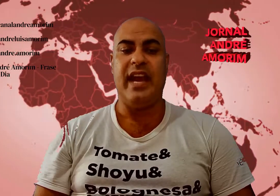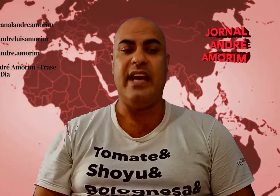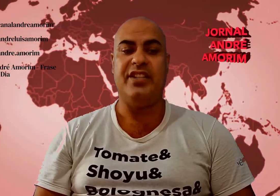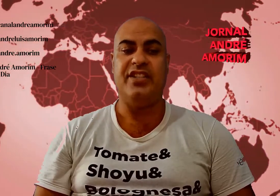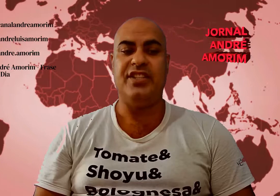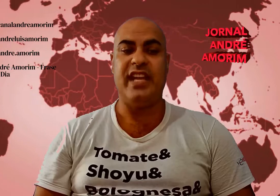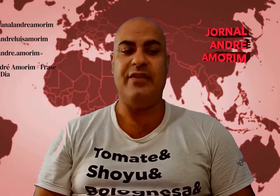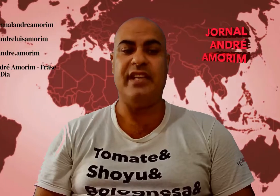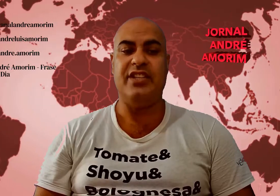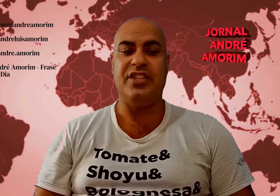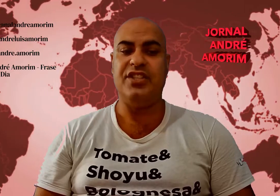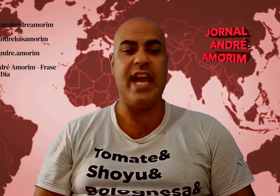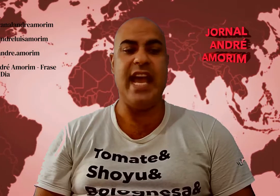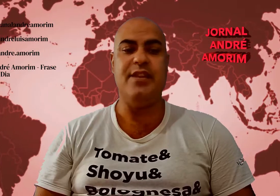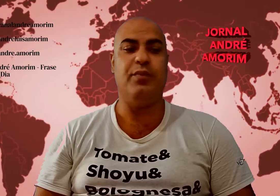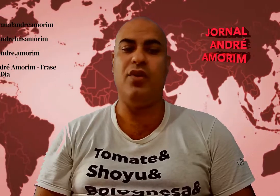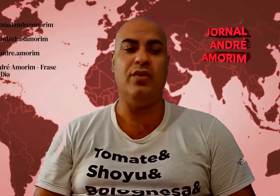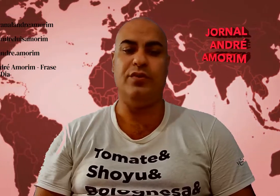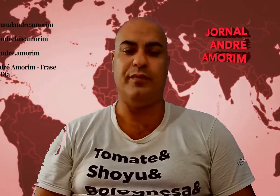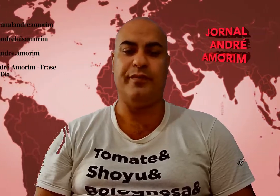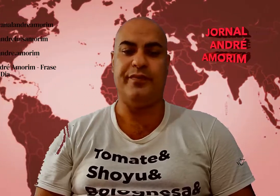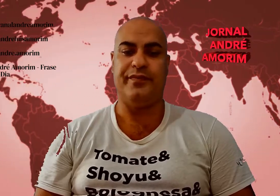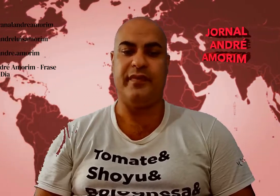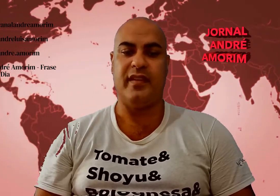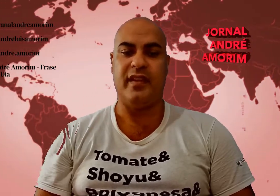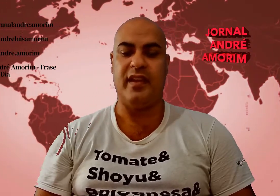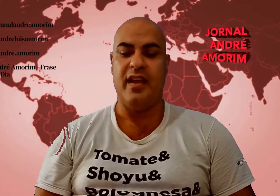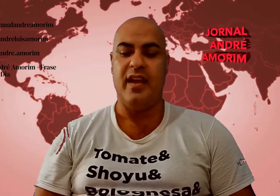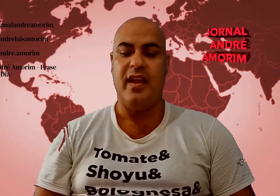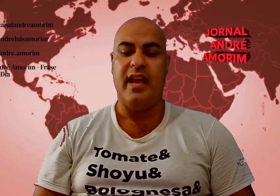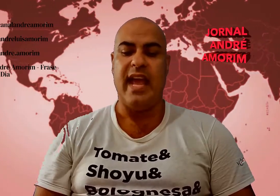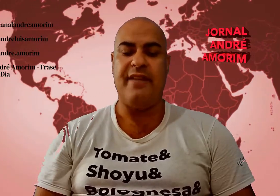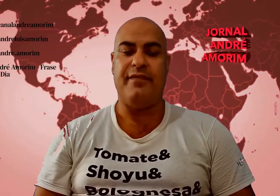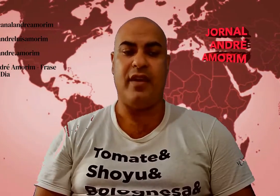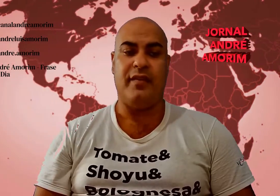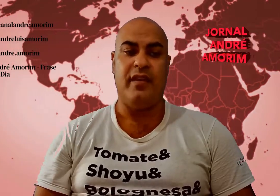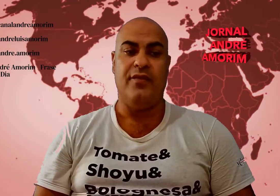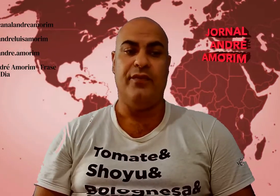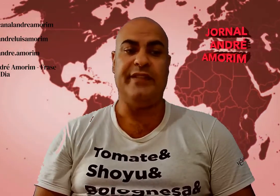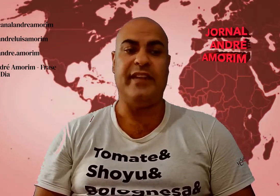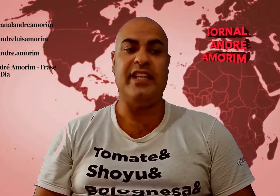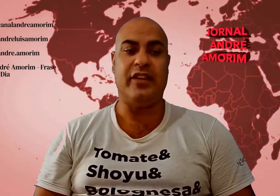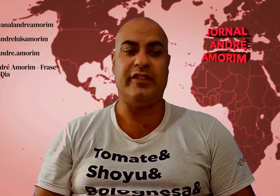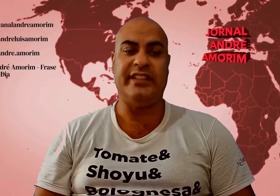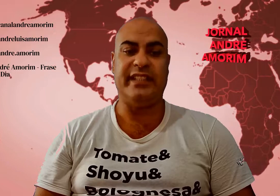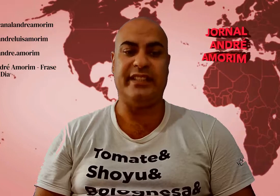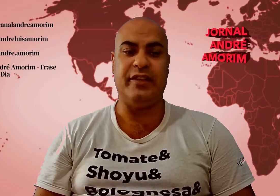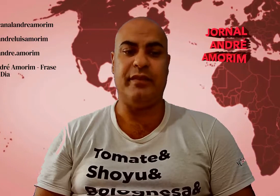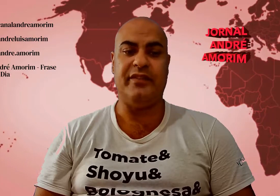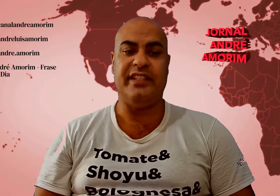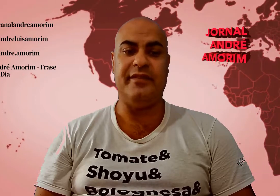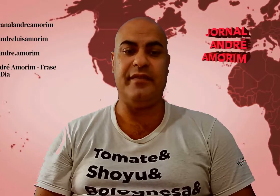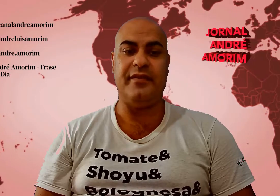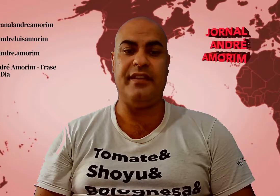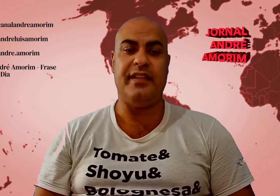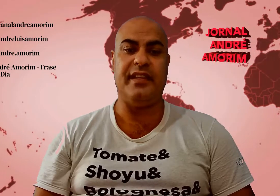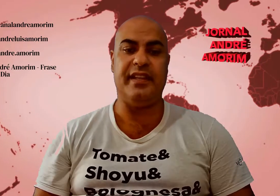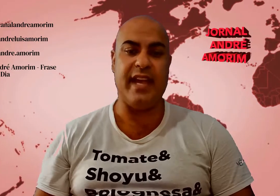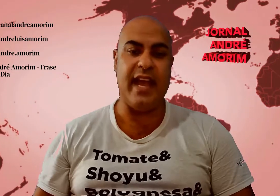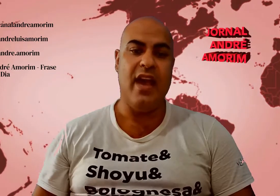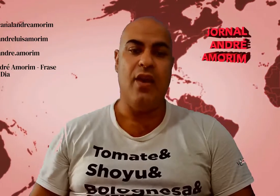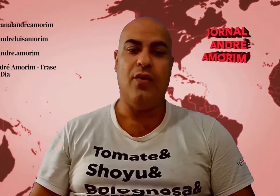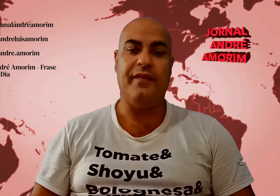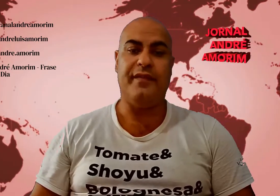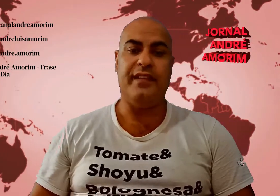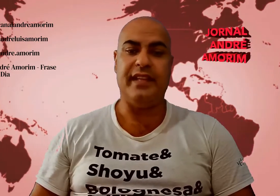ser alguém. A gente é o que a gente é e pronto. F.O. Você fala de autoaceitação, mas você vive a vida